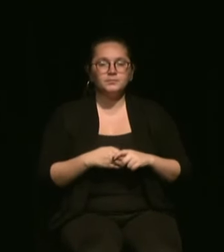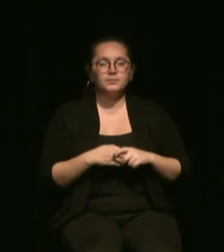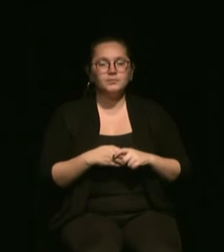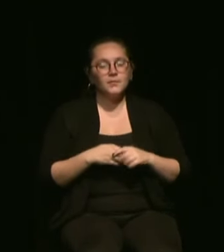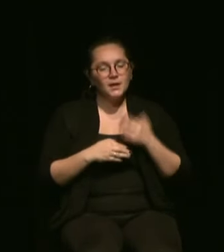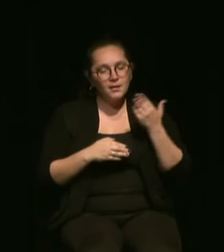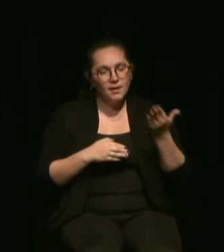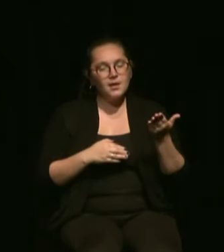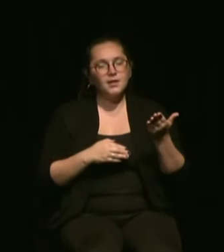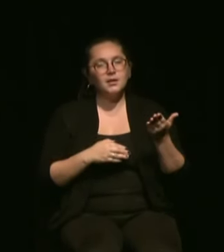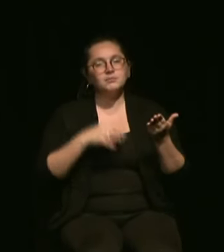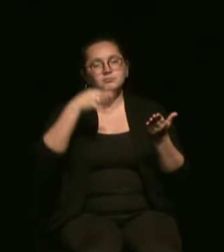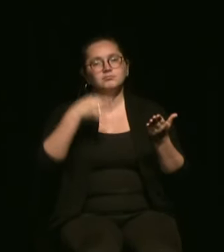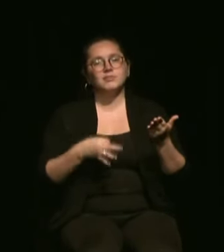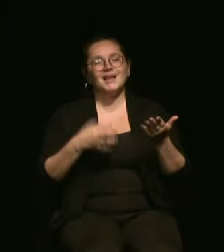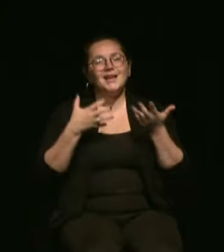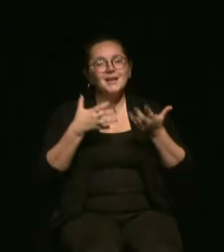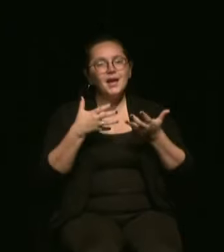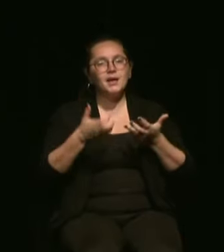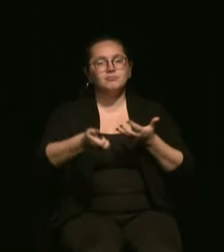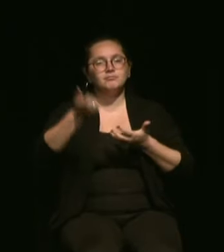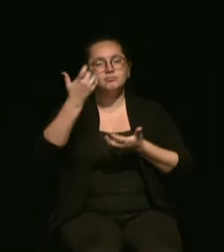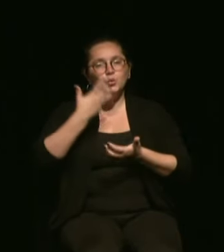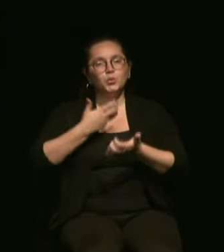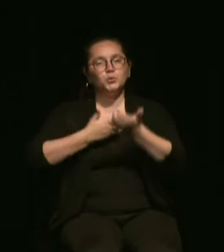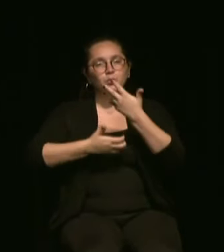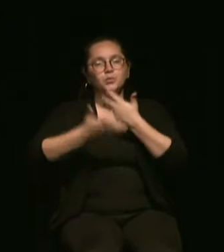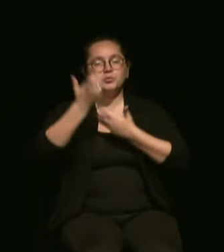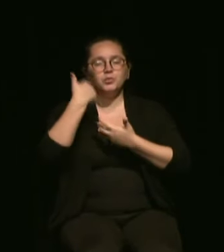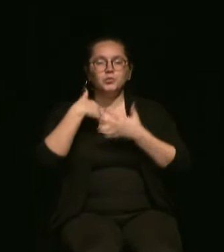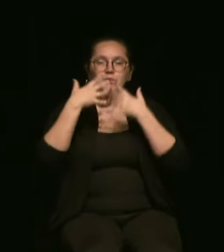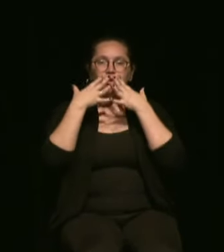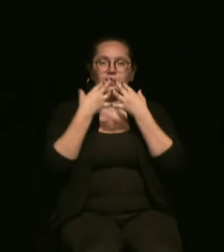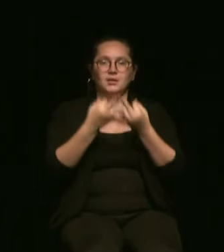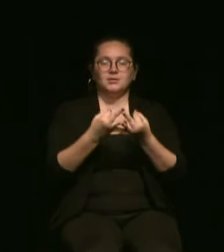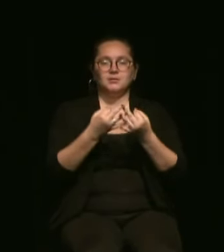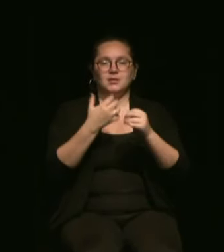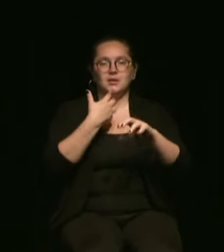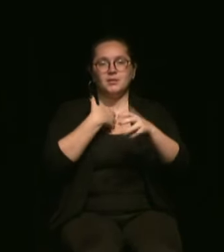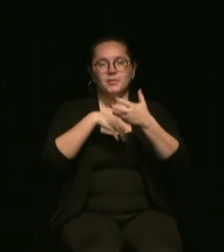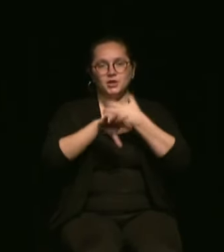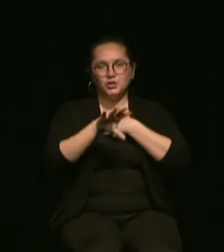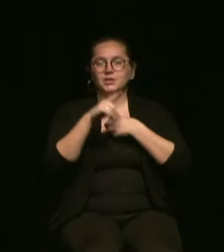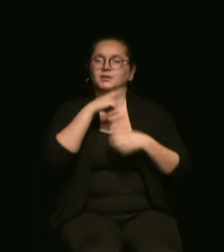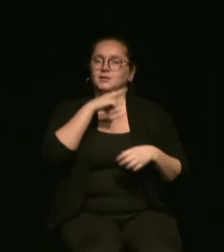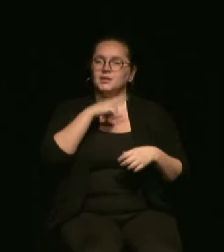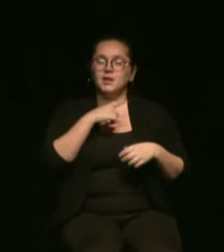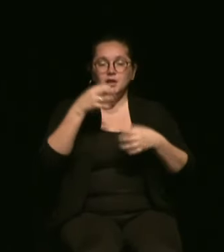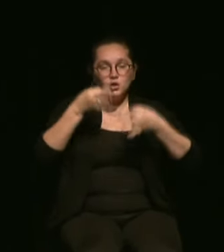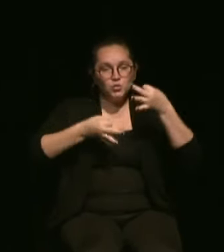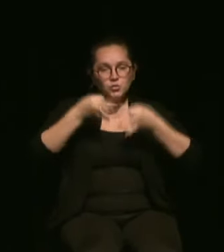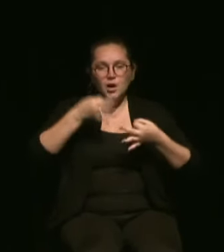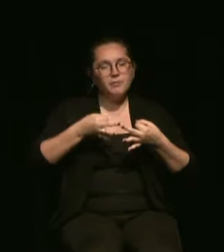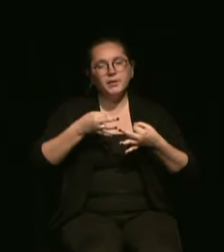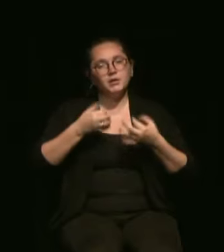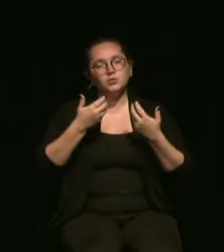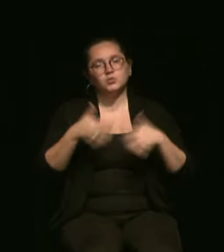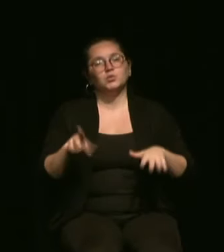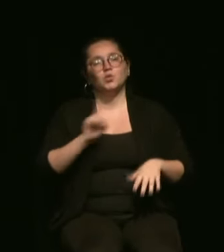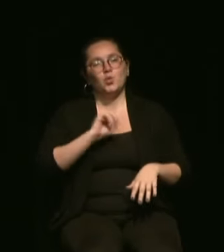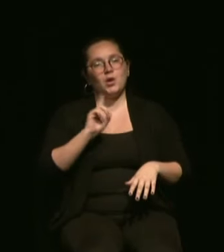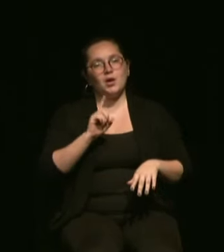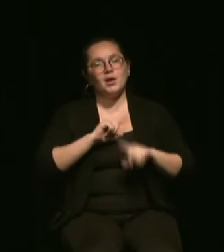que, de fato, quer ouvi-la com o grau máximo de empatia e sem julgá-la. Isso é importante,